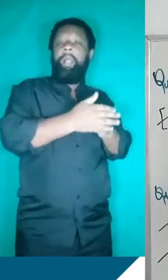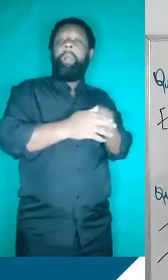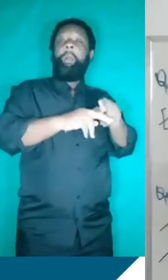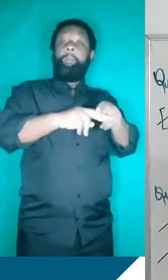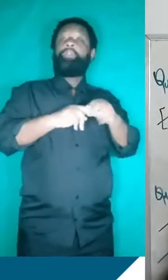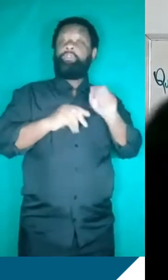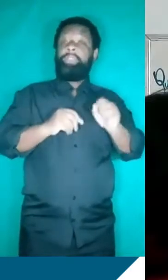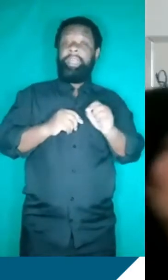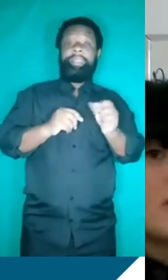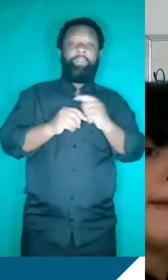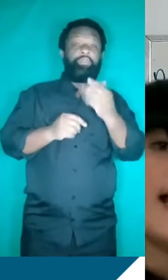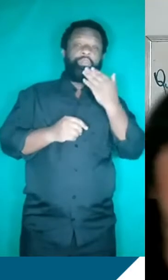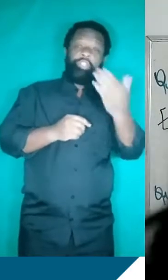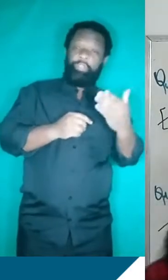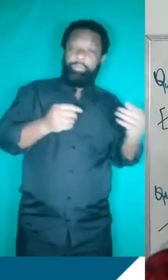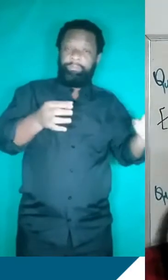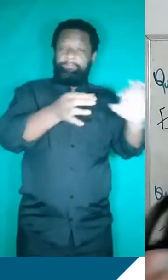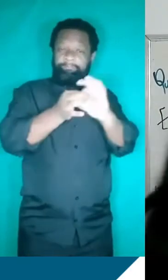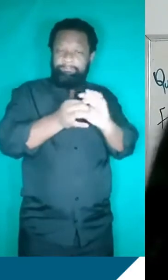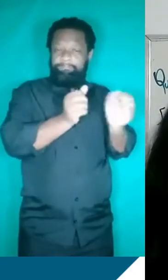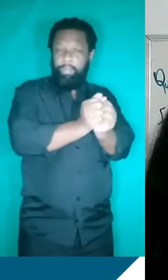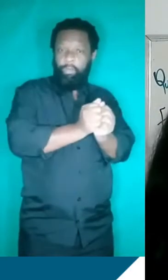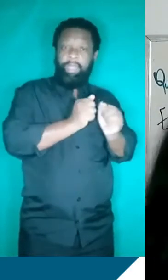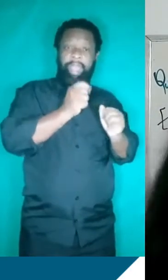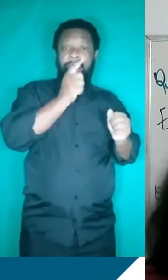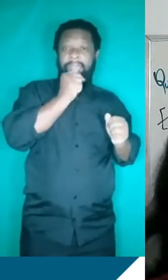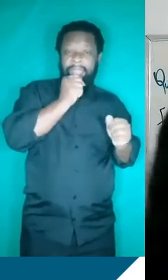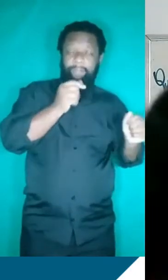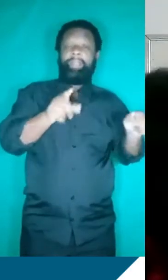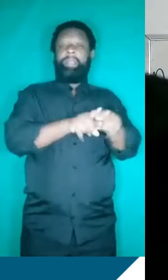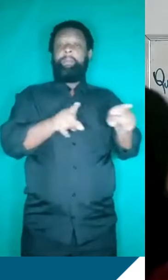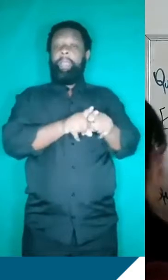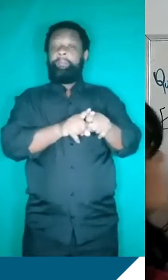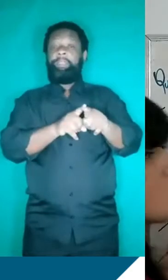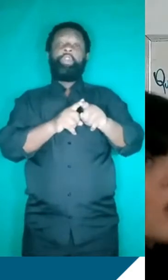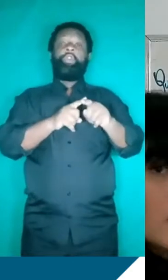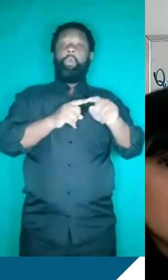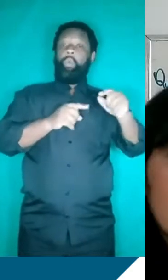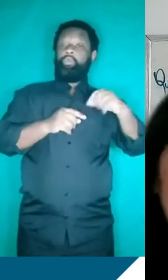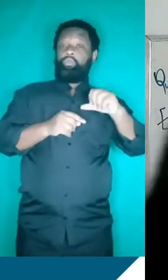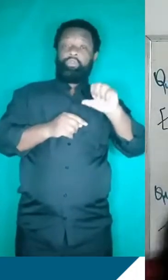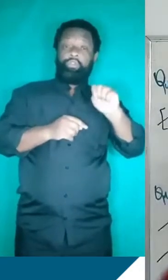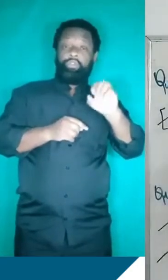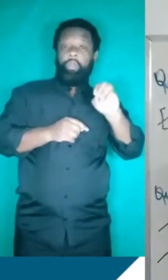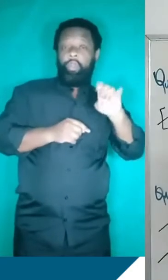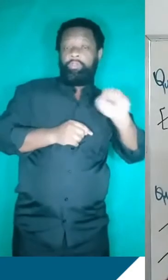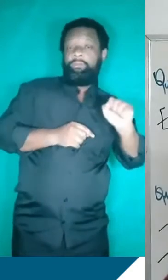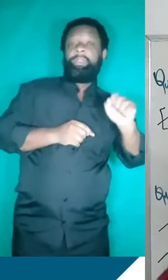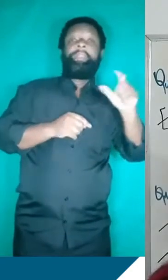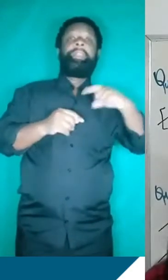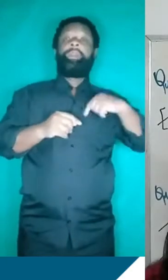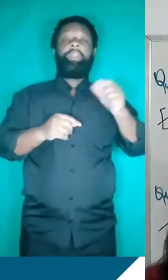tipo de interação que se estabelece entre as moléculas de água e o poliacrilato de sódio. Nesse caso, o tipo